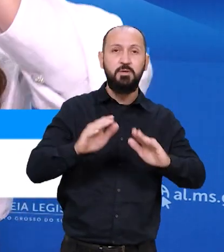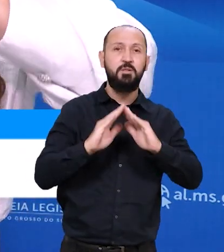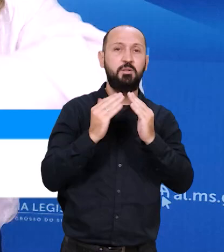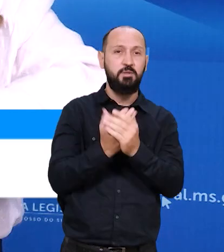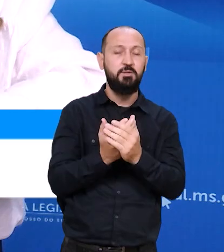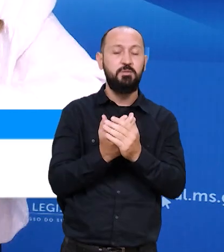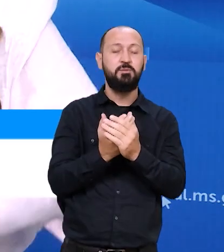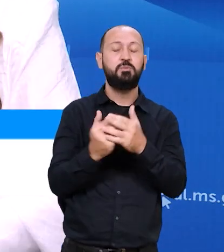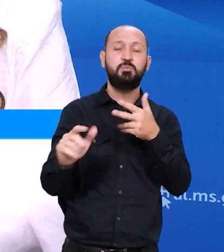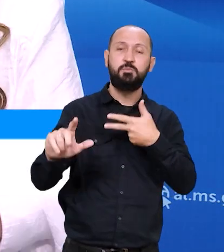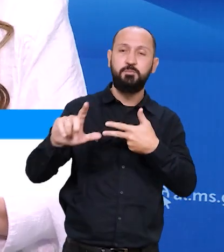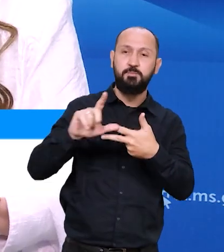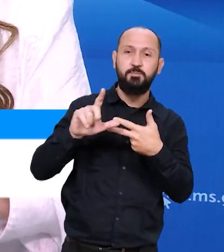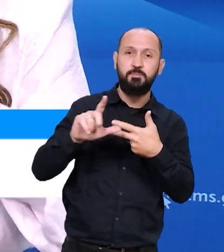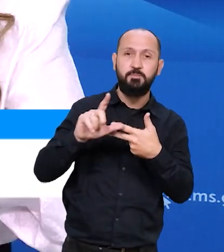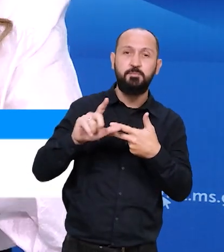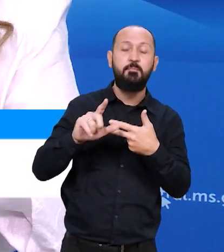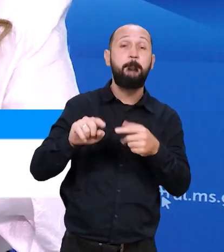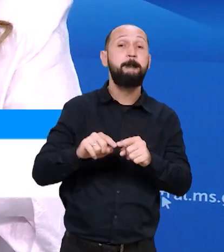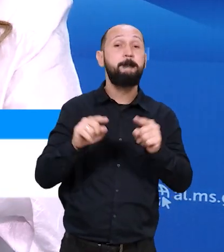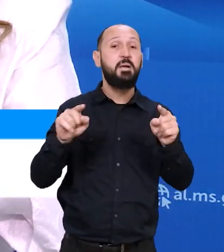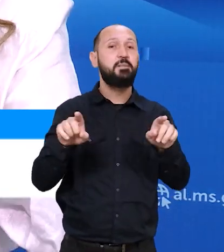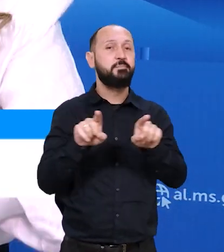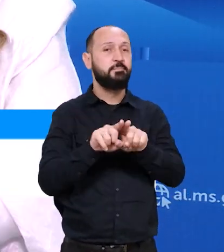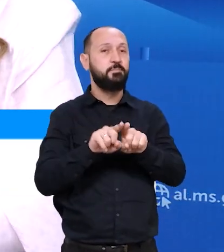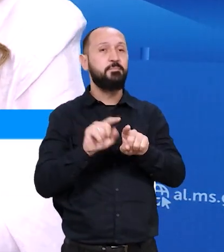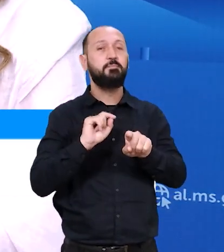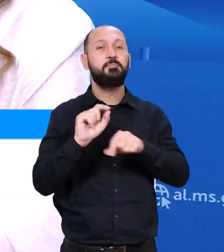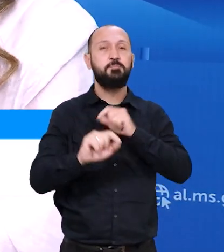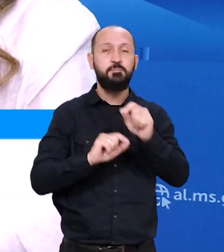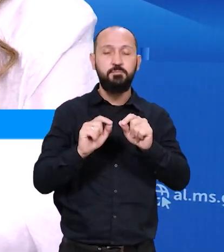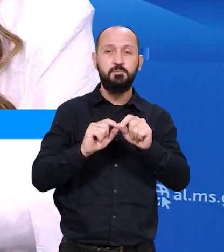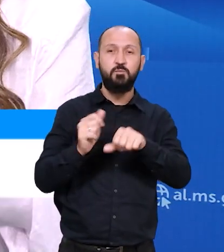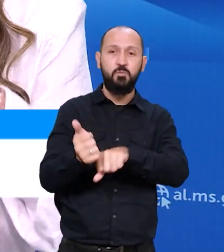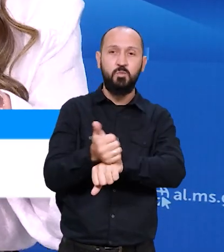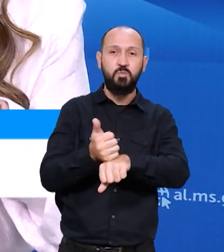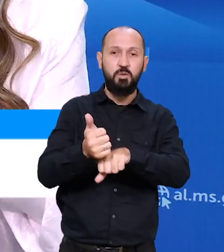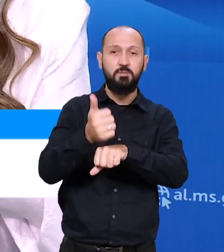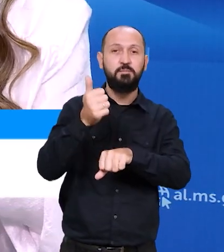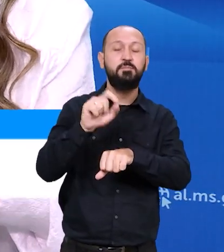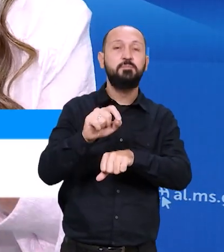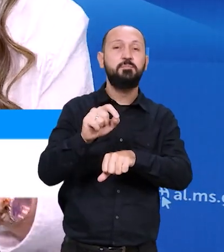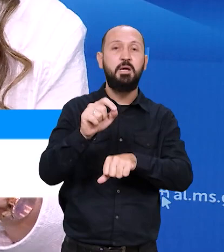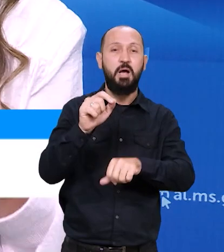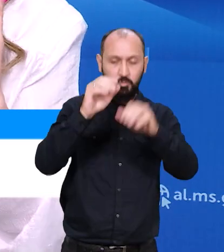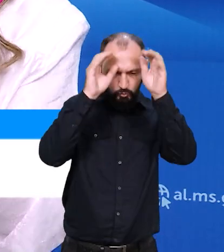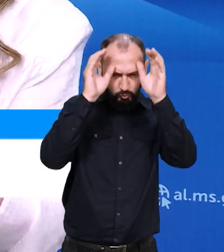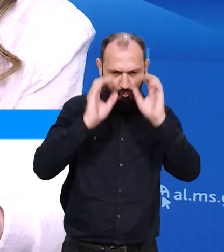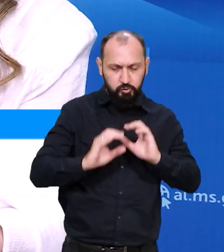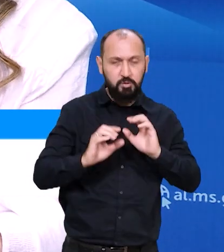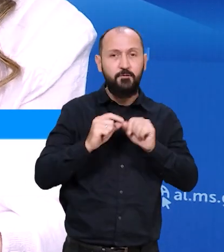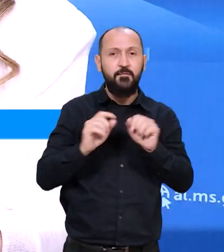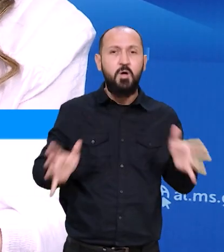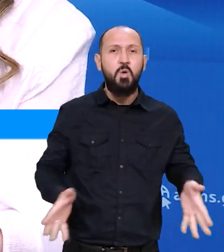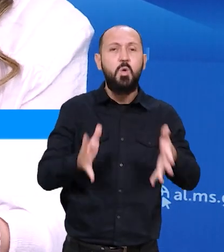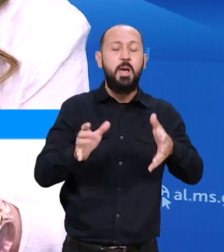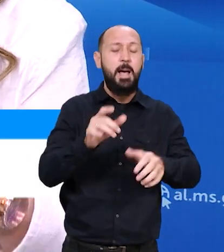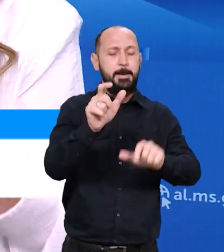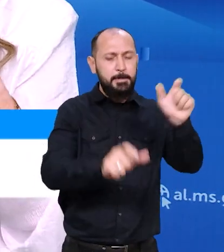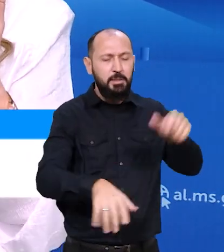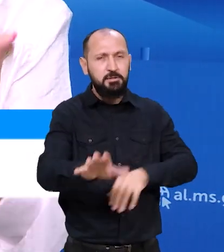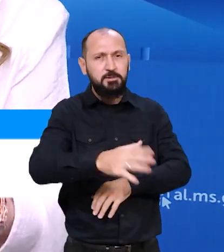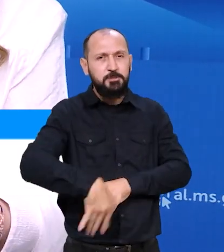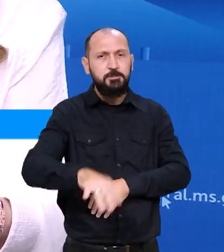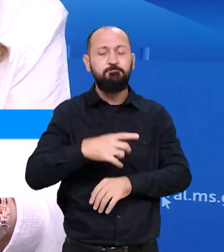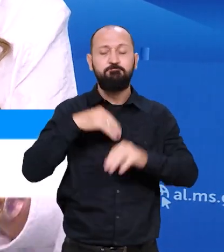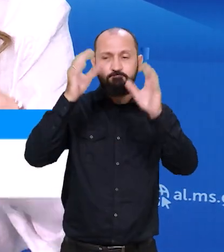qualificar os servidores dos legislativos, mas também levando essa qualificação